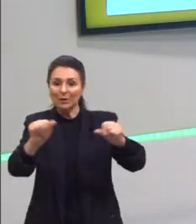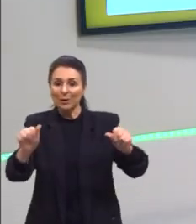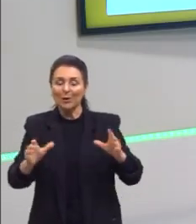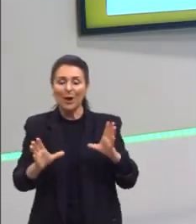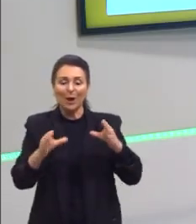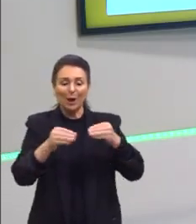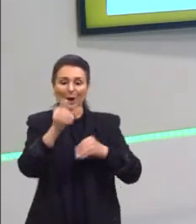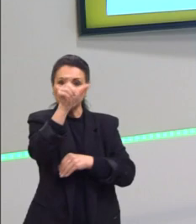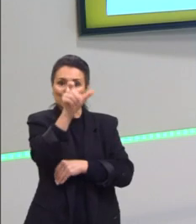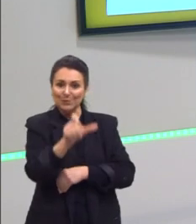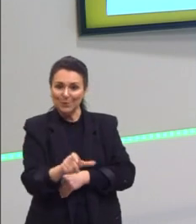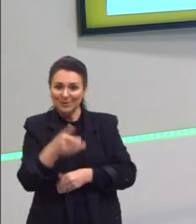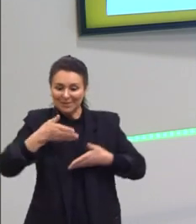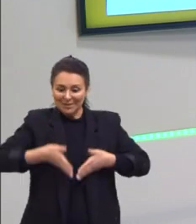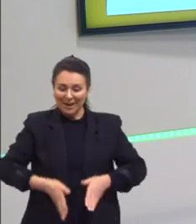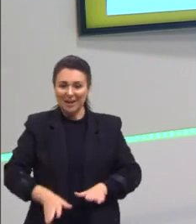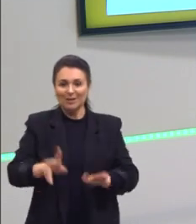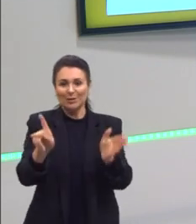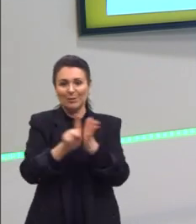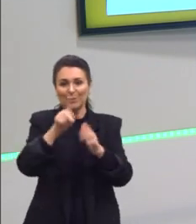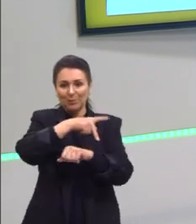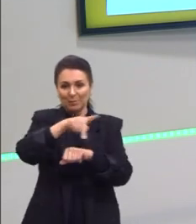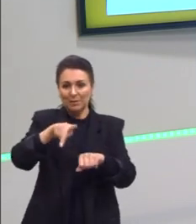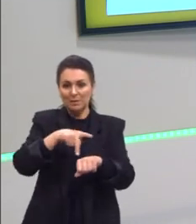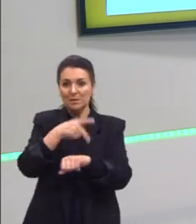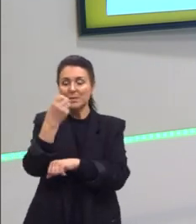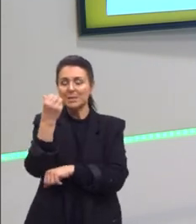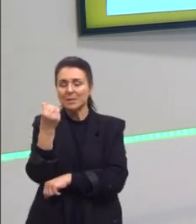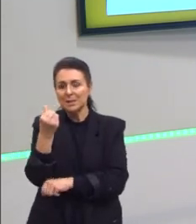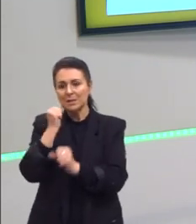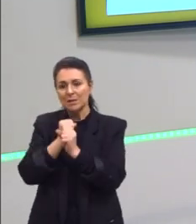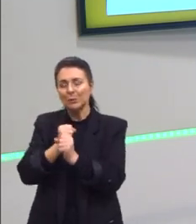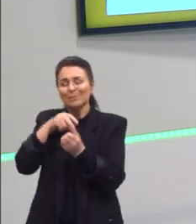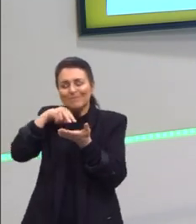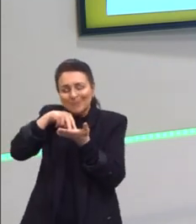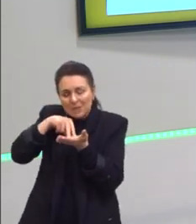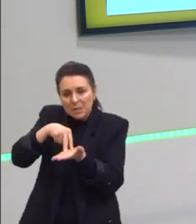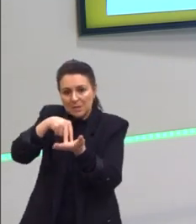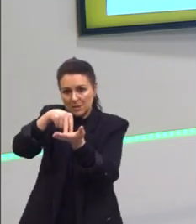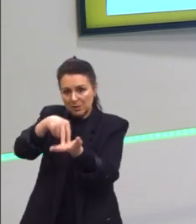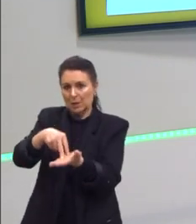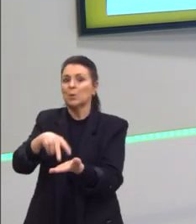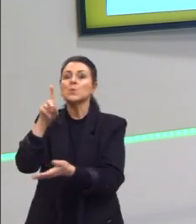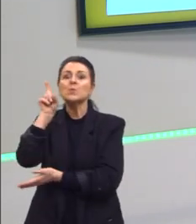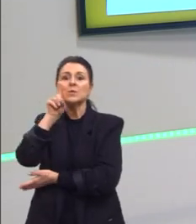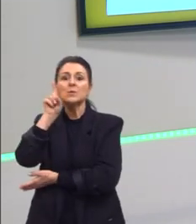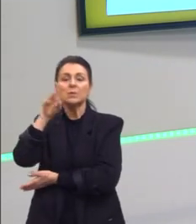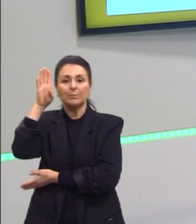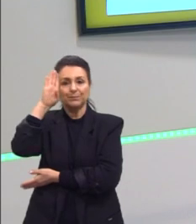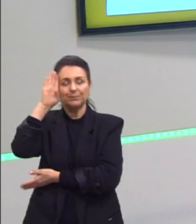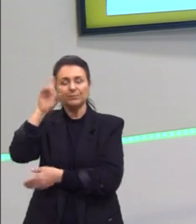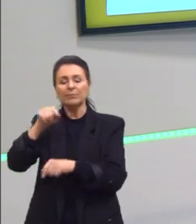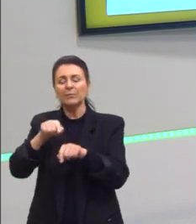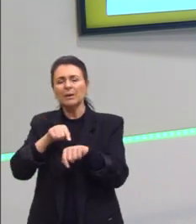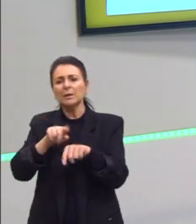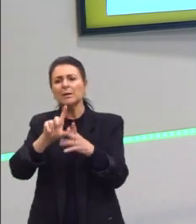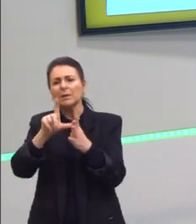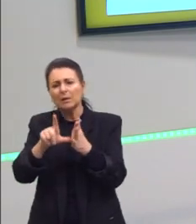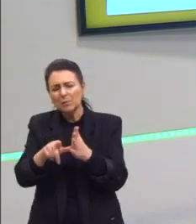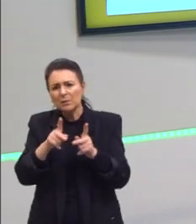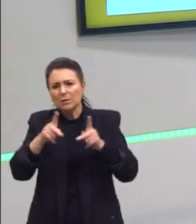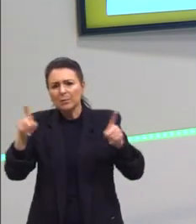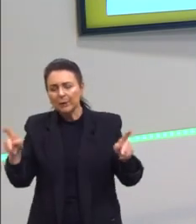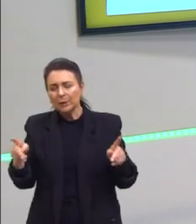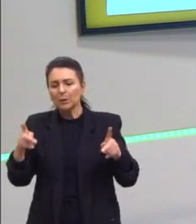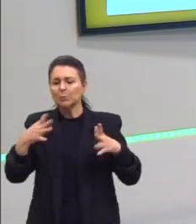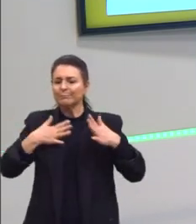e eles acabam né ficando aí conseguindo seis anos de resistência tá então depois tem toda uma era pacifista né que nos Estados Unidos